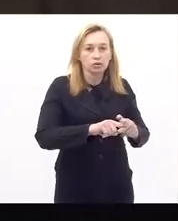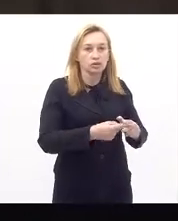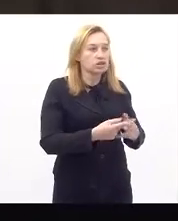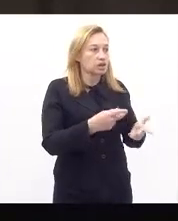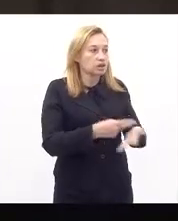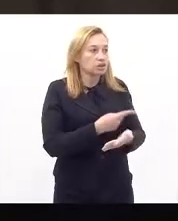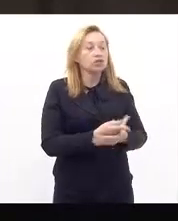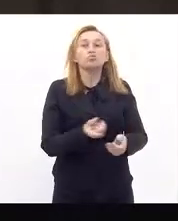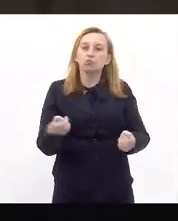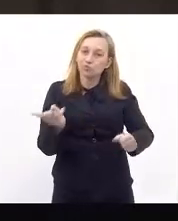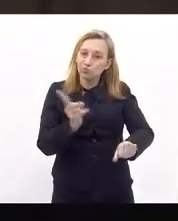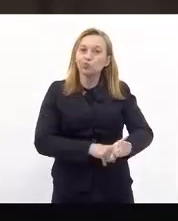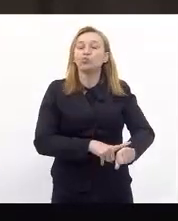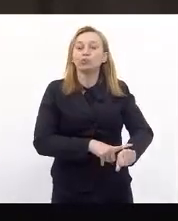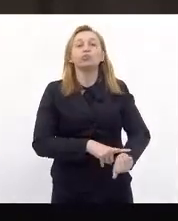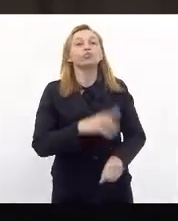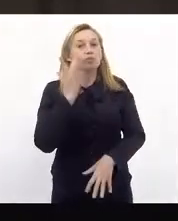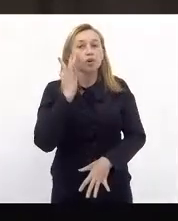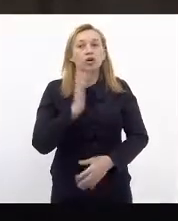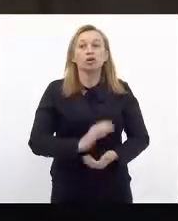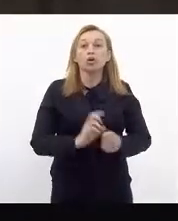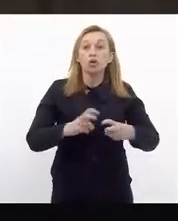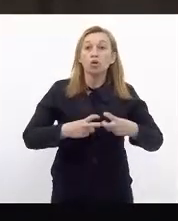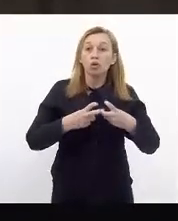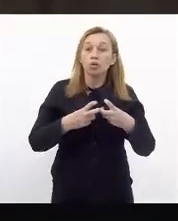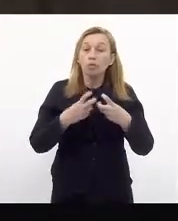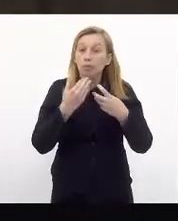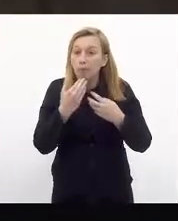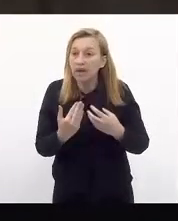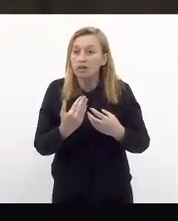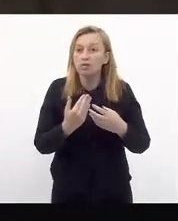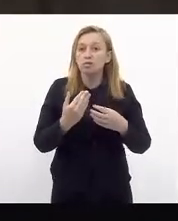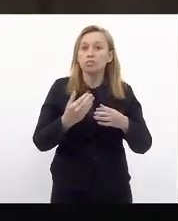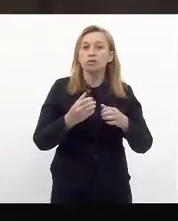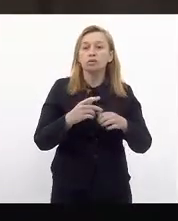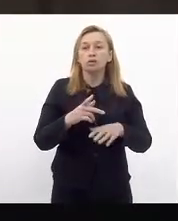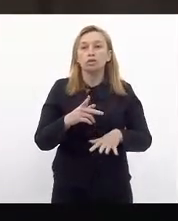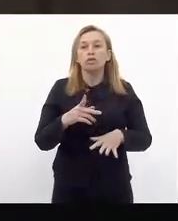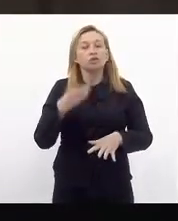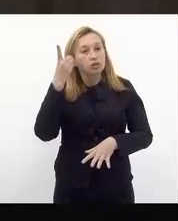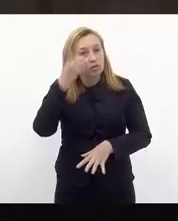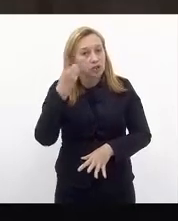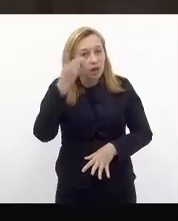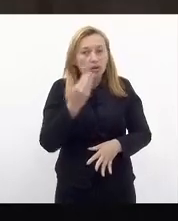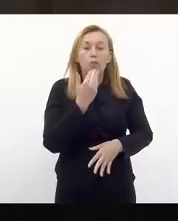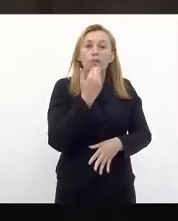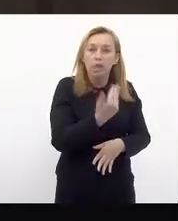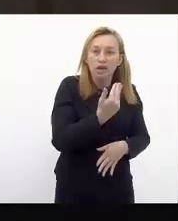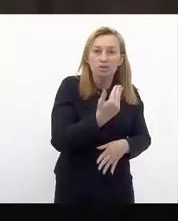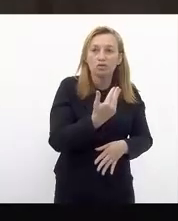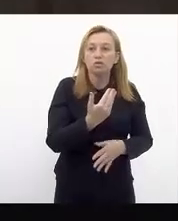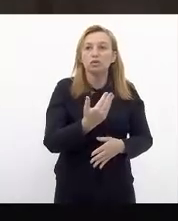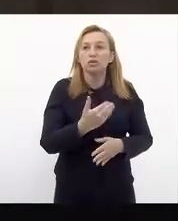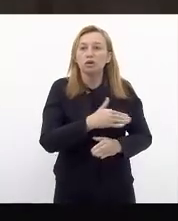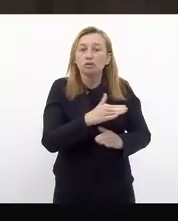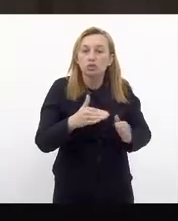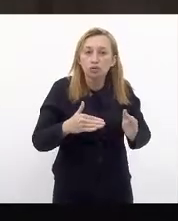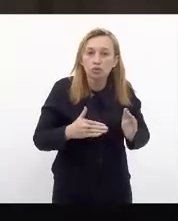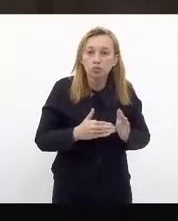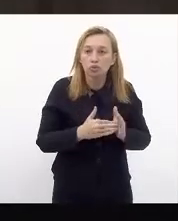eu acho que dá tempo eu clamo ao Parlamento e clamo aos deputados